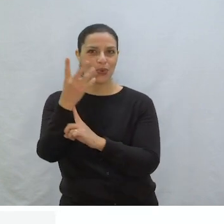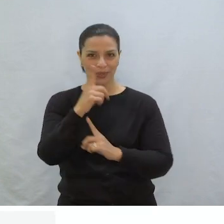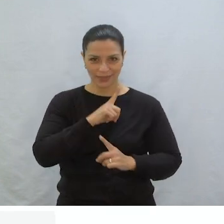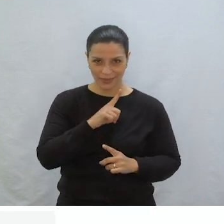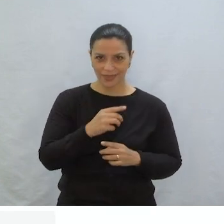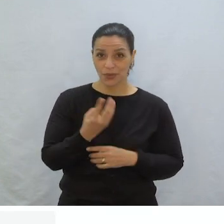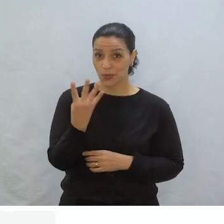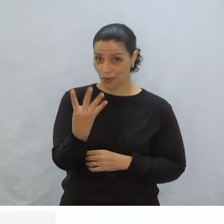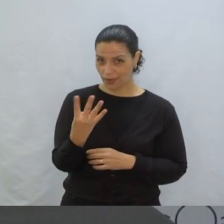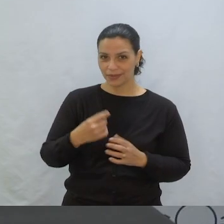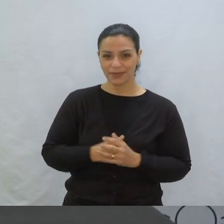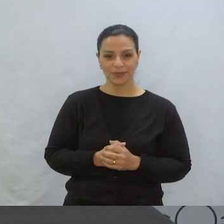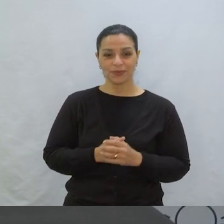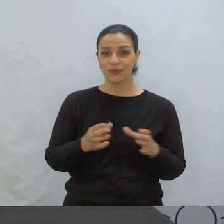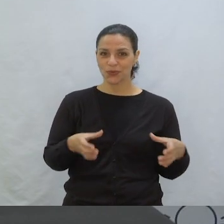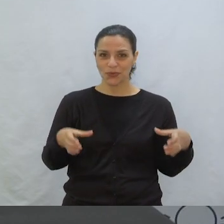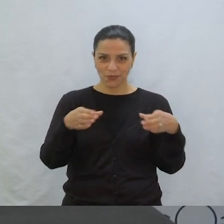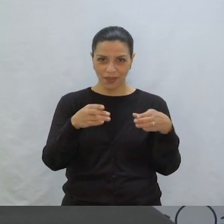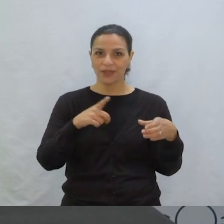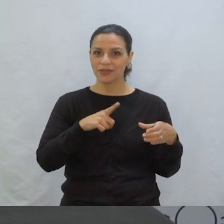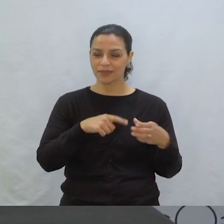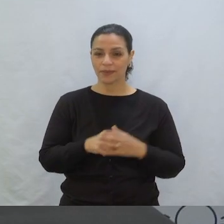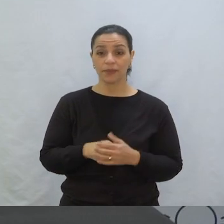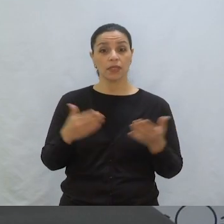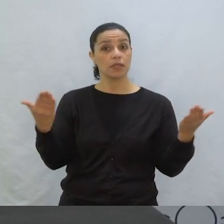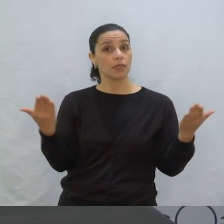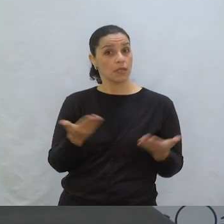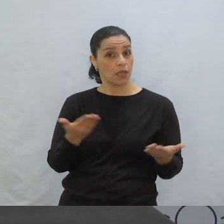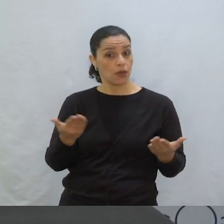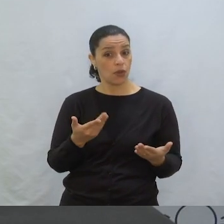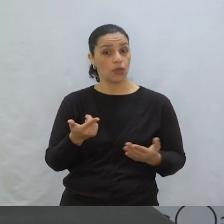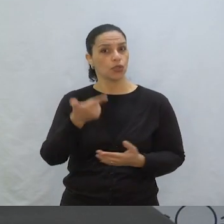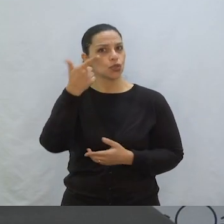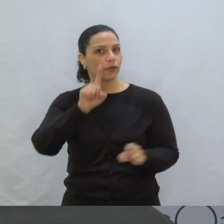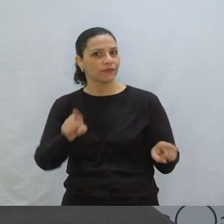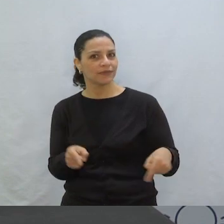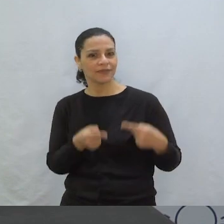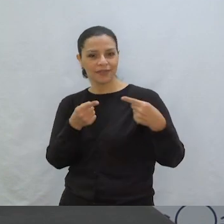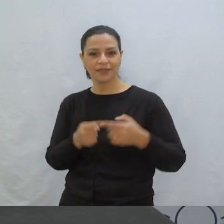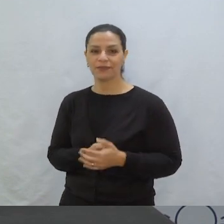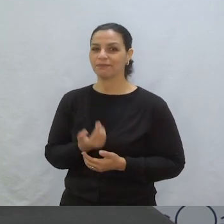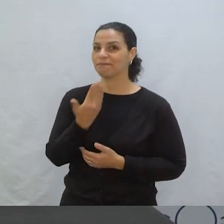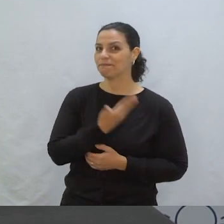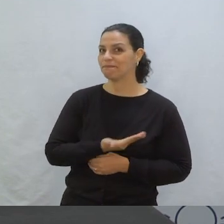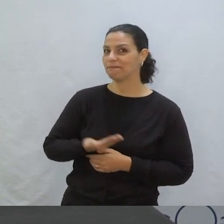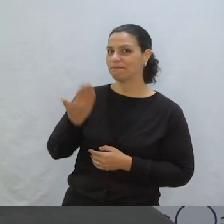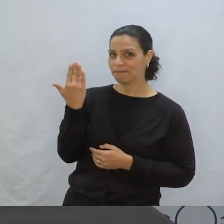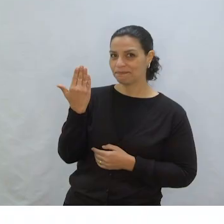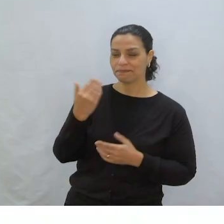bem, descobrimos 4 girassóis no vaso. E agora, mais um desafio.